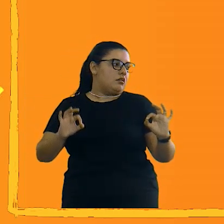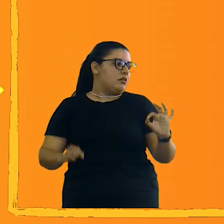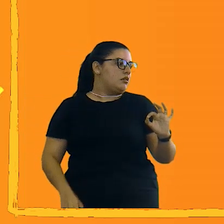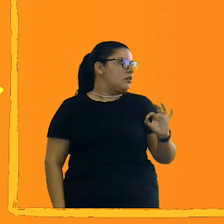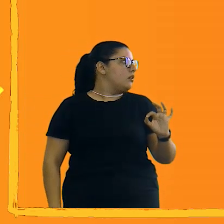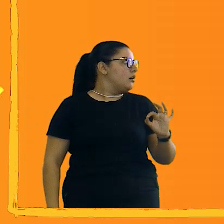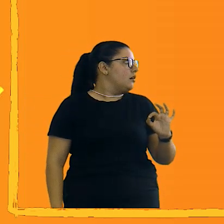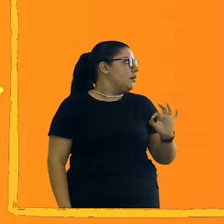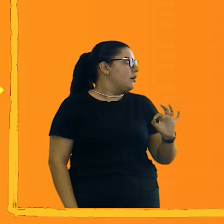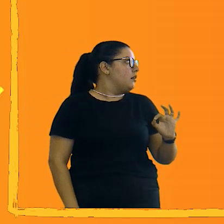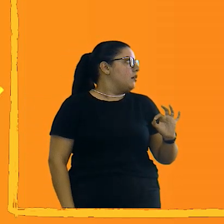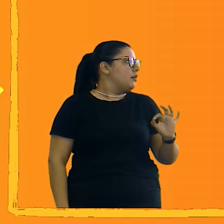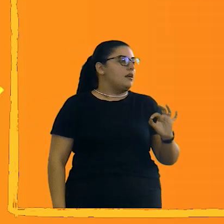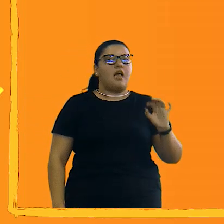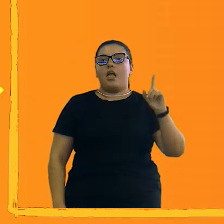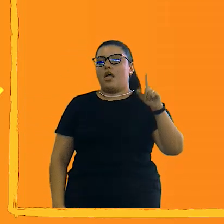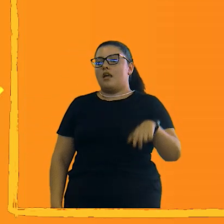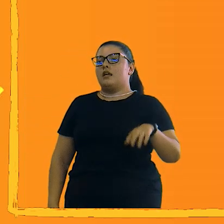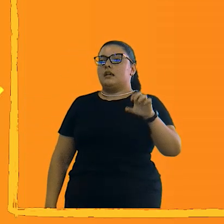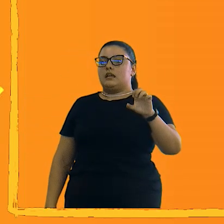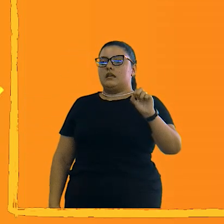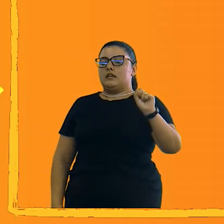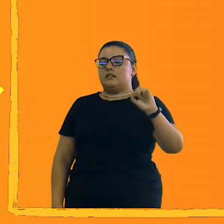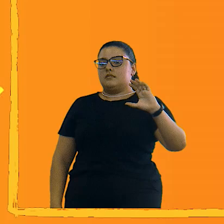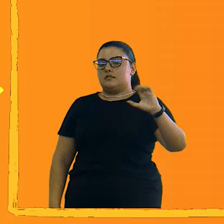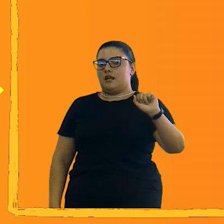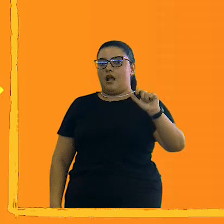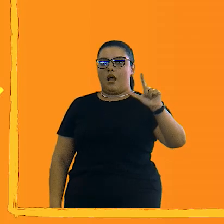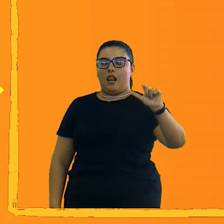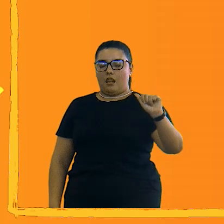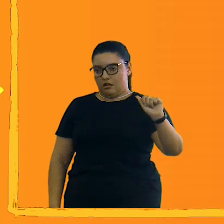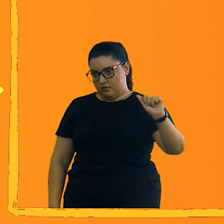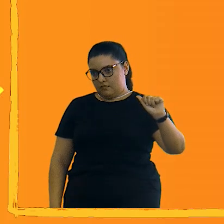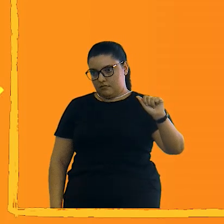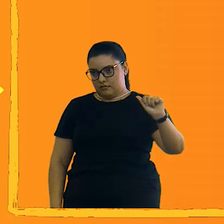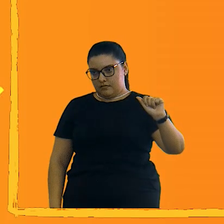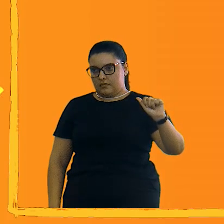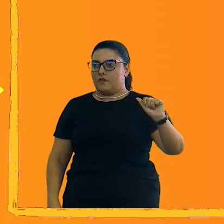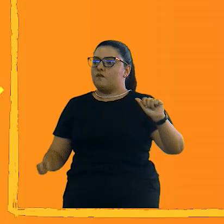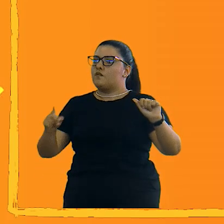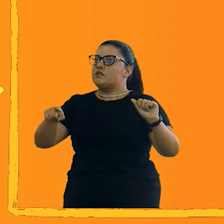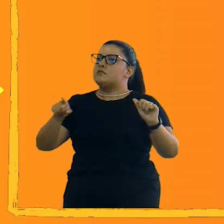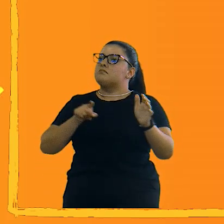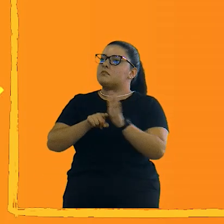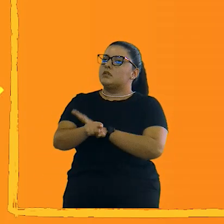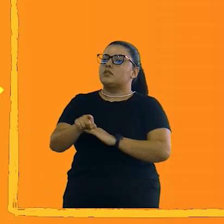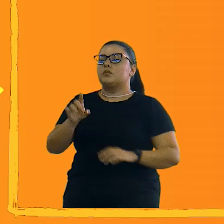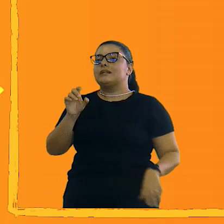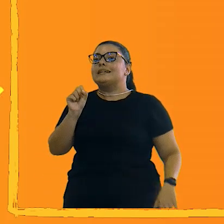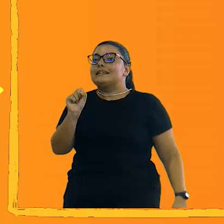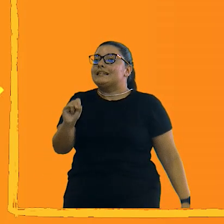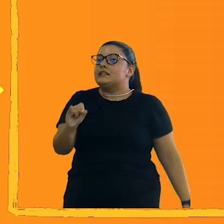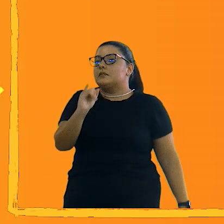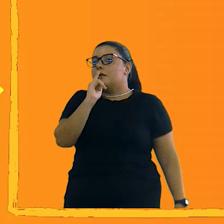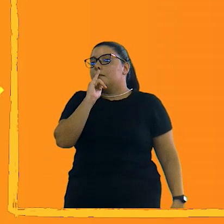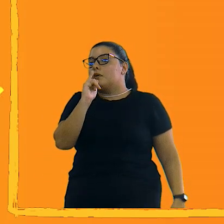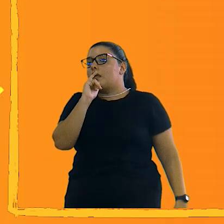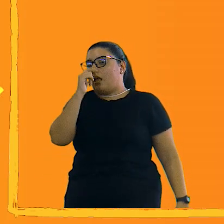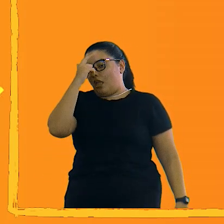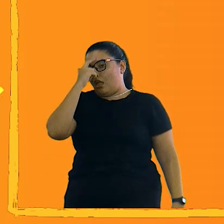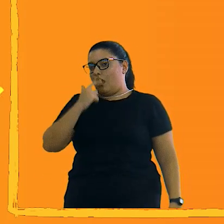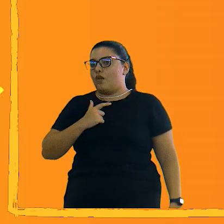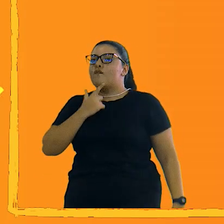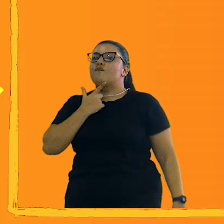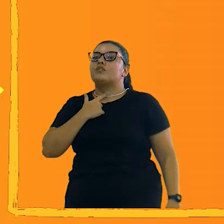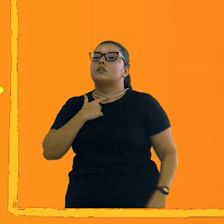comprimento escala OK pergunta Se eu quisesse calcular a